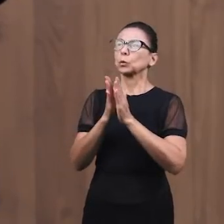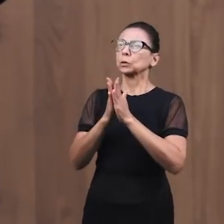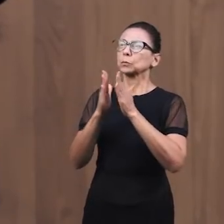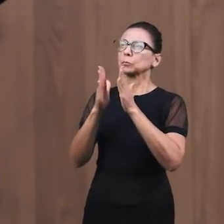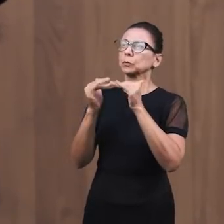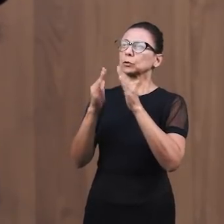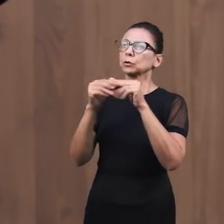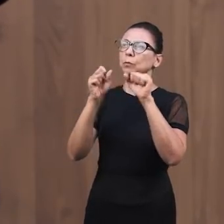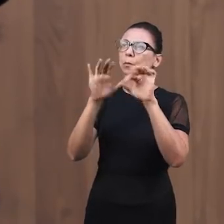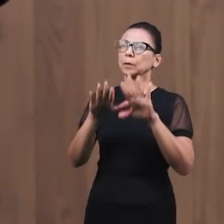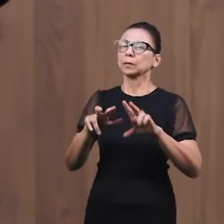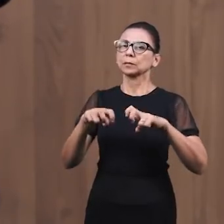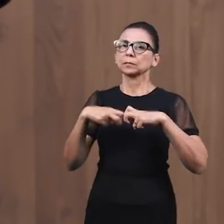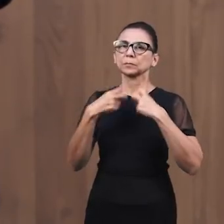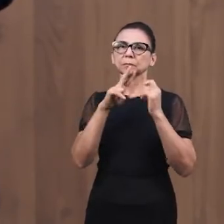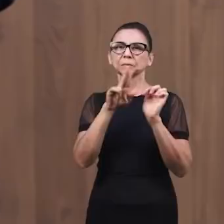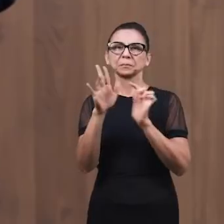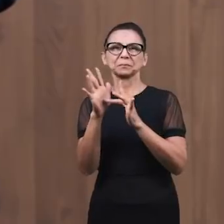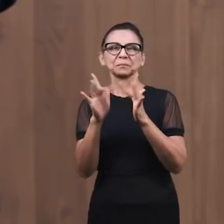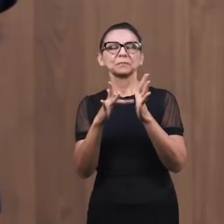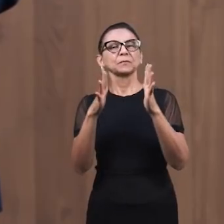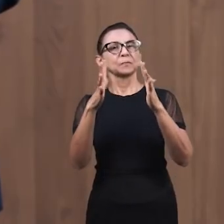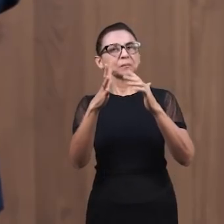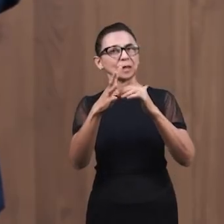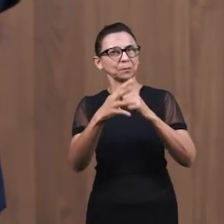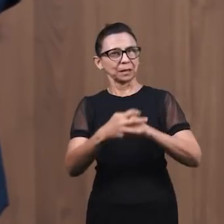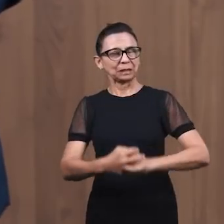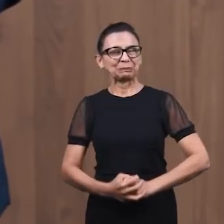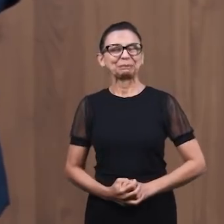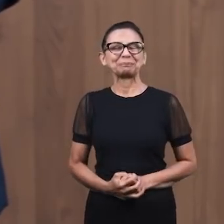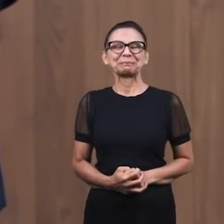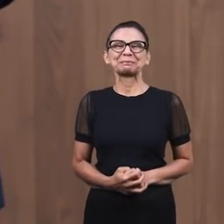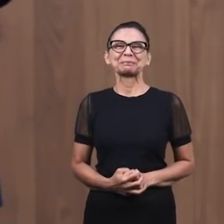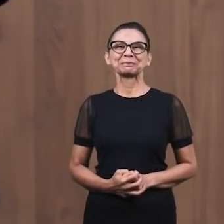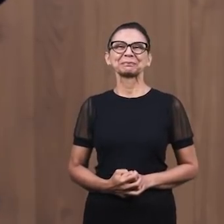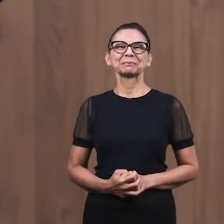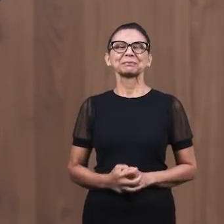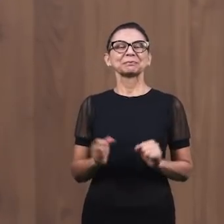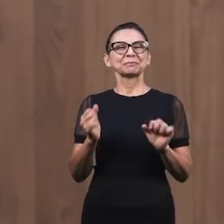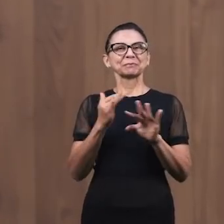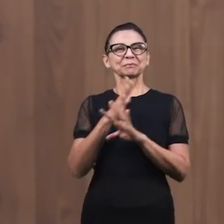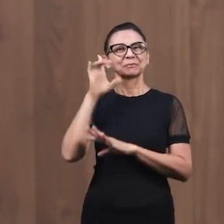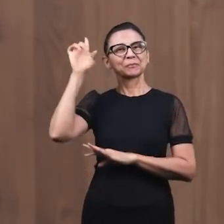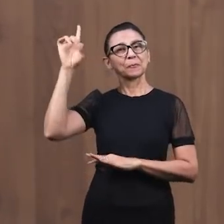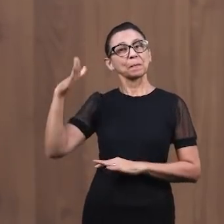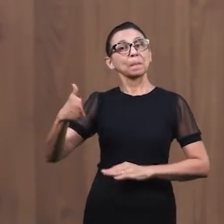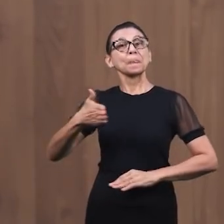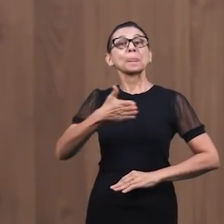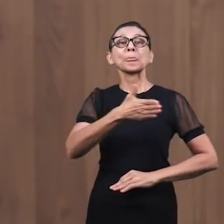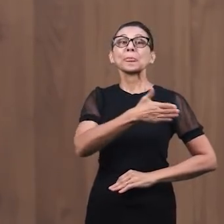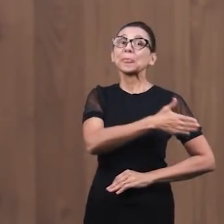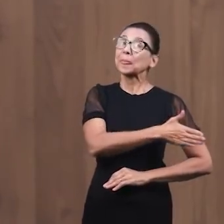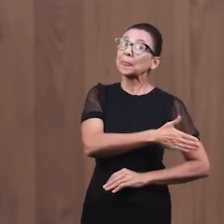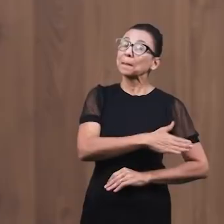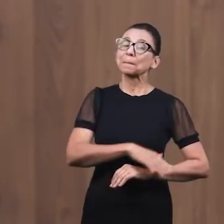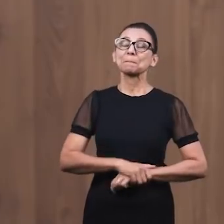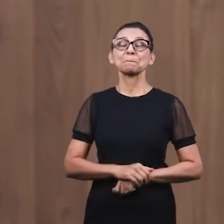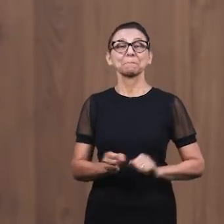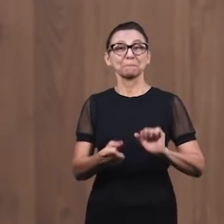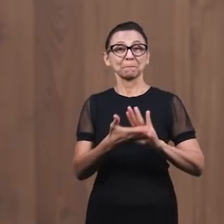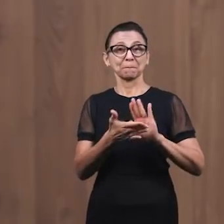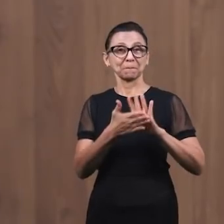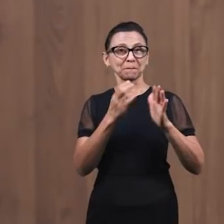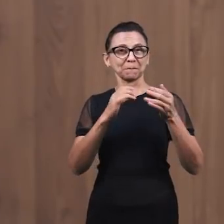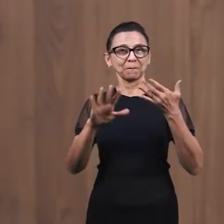assim a Tua bênção, pois clamamos em nome do Senhor Jesus. Amém. Glória a Deus. Eu te convido agora para